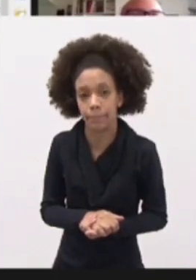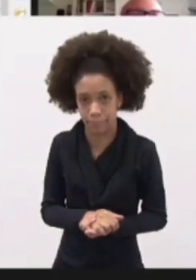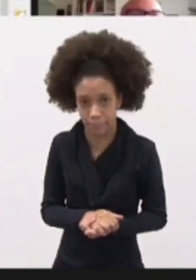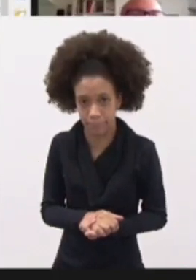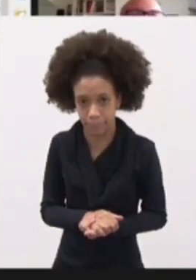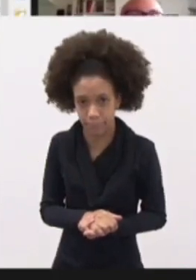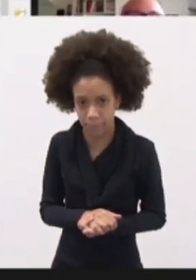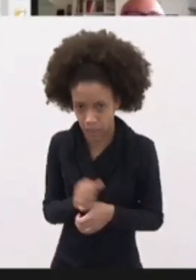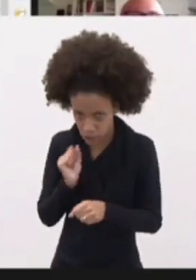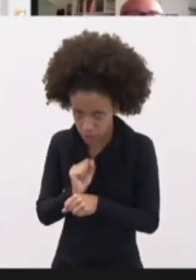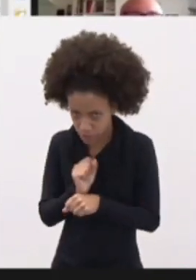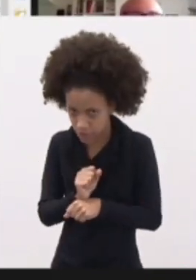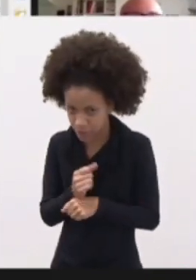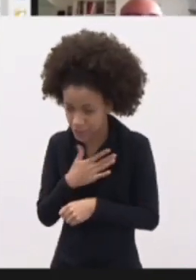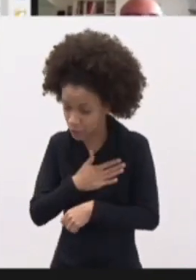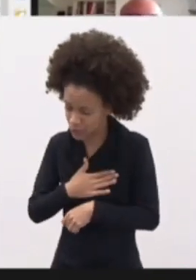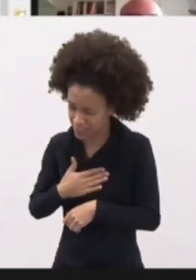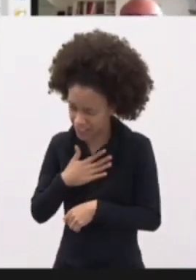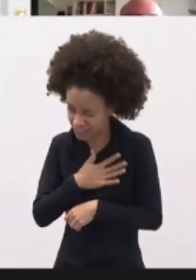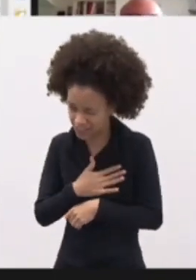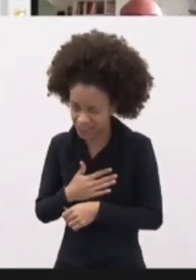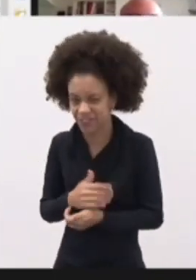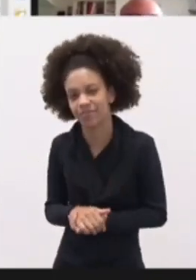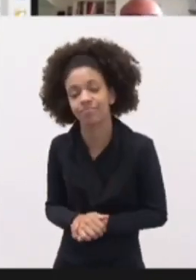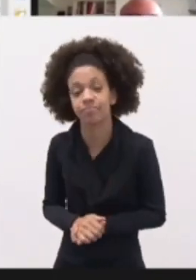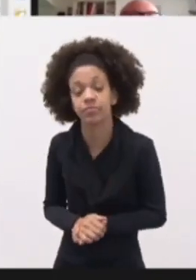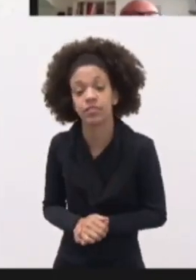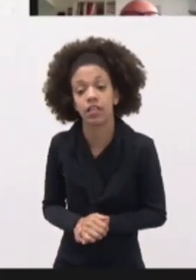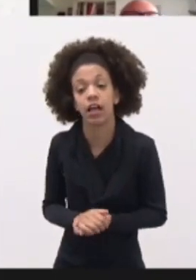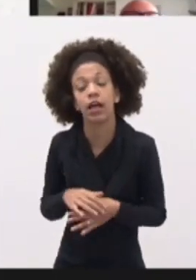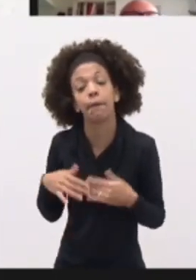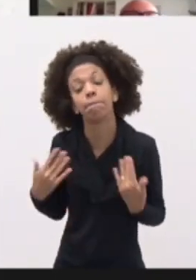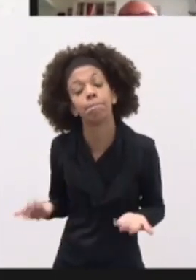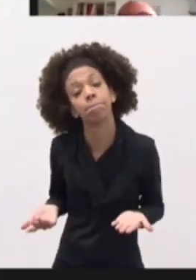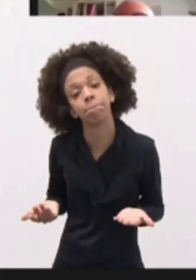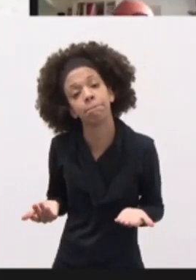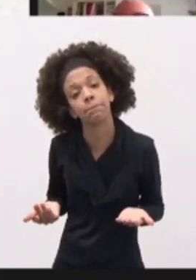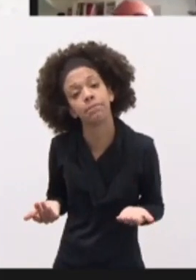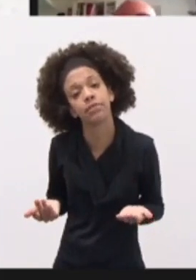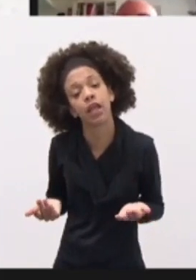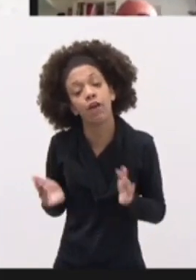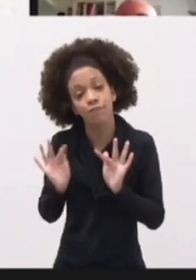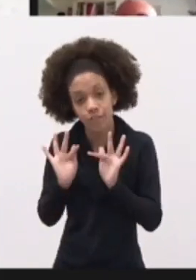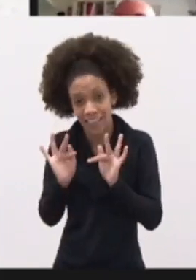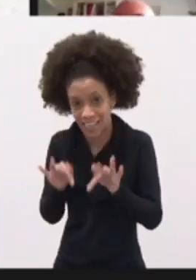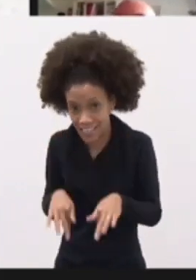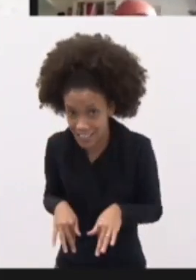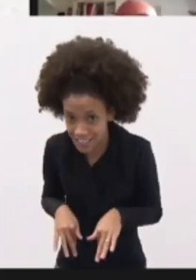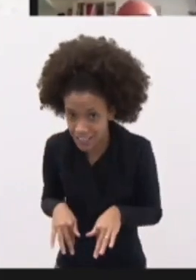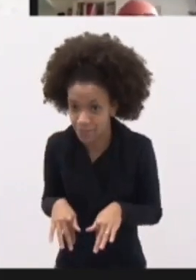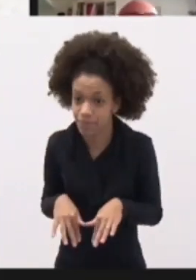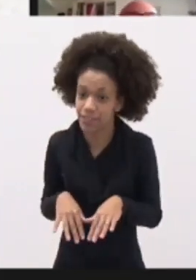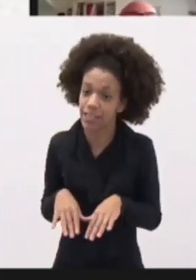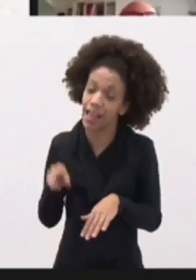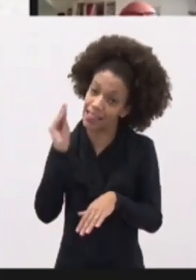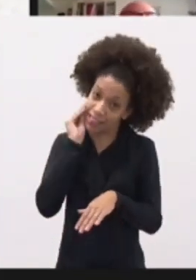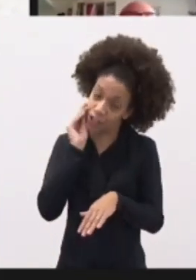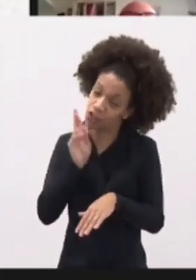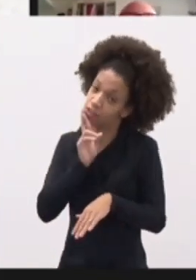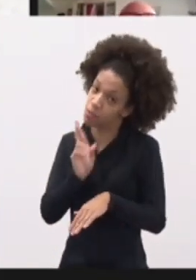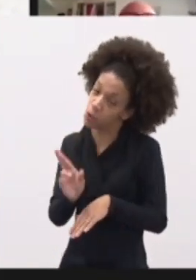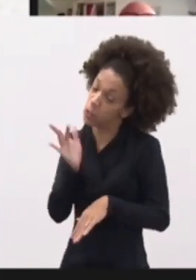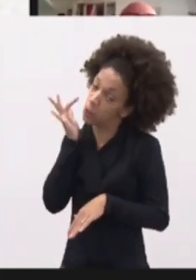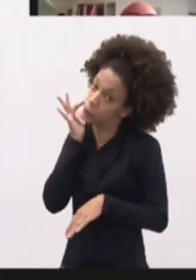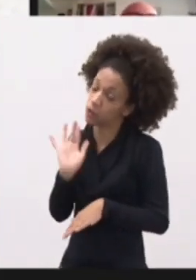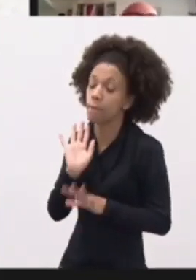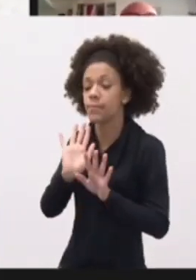Eu espero que vocês tenham gostado. E eu vou para o fechamento, talvez dê tempo de responder ainda, não sei,